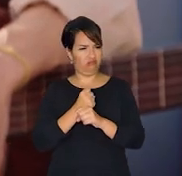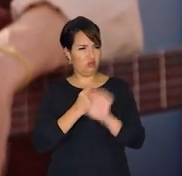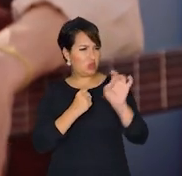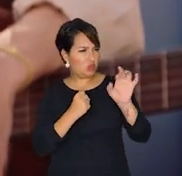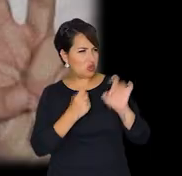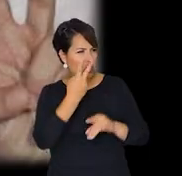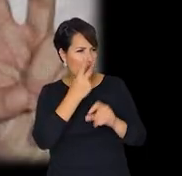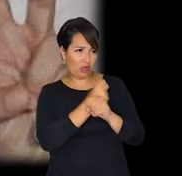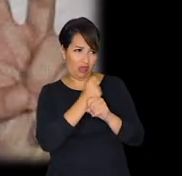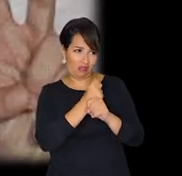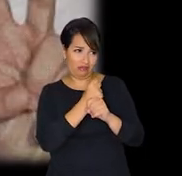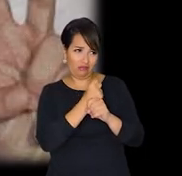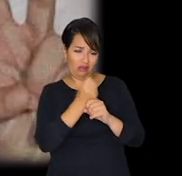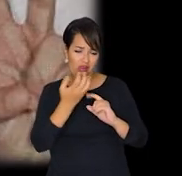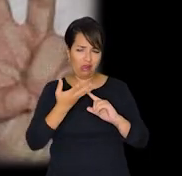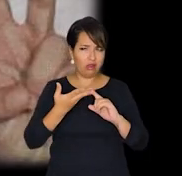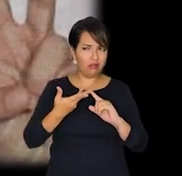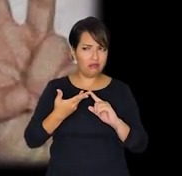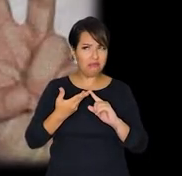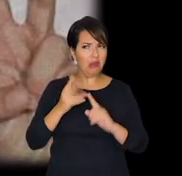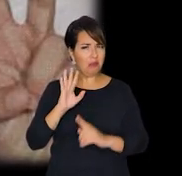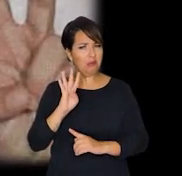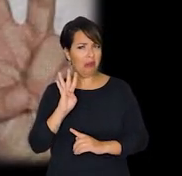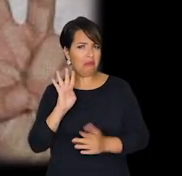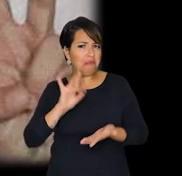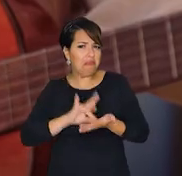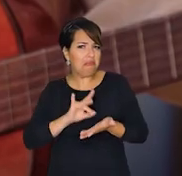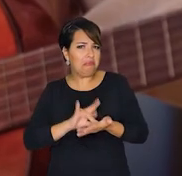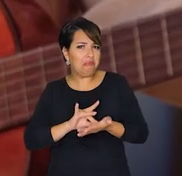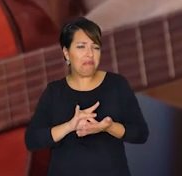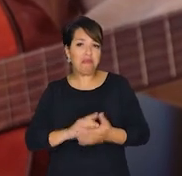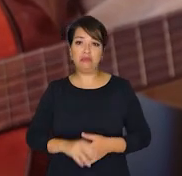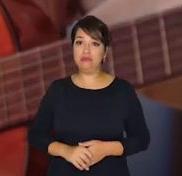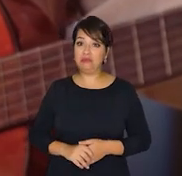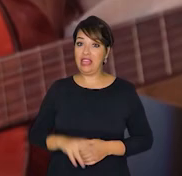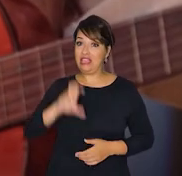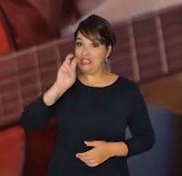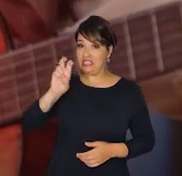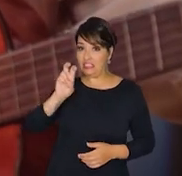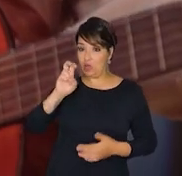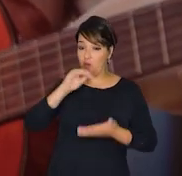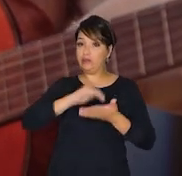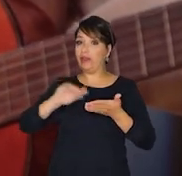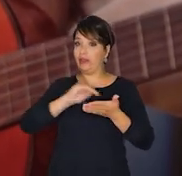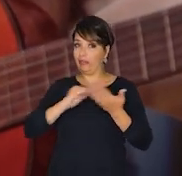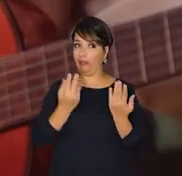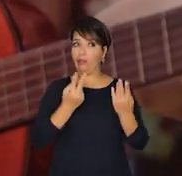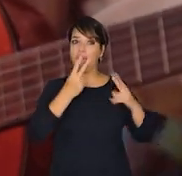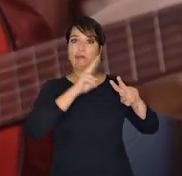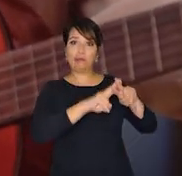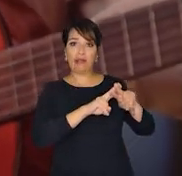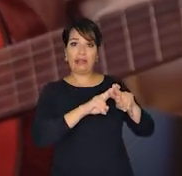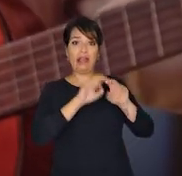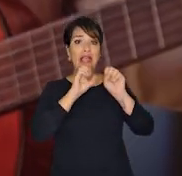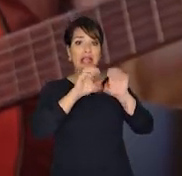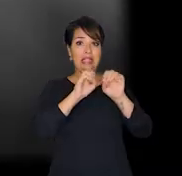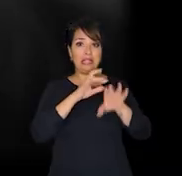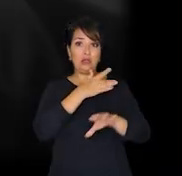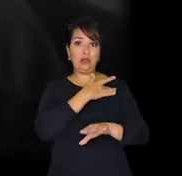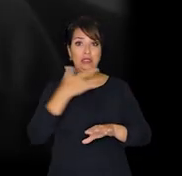direito, foram 4. São 5 secretários presos, ensino, cadeia, saúde e emprego. Nem